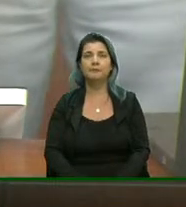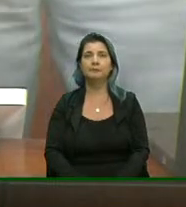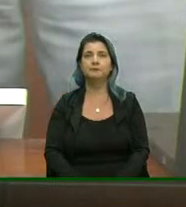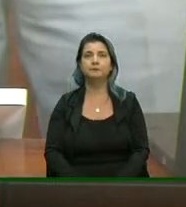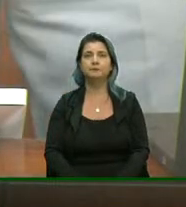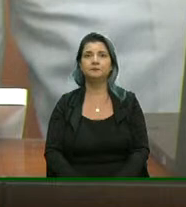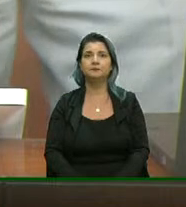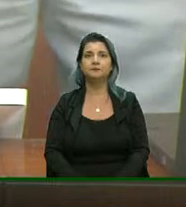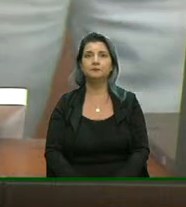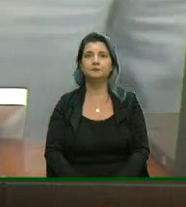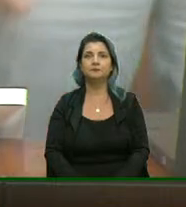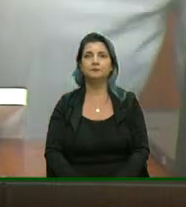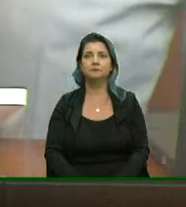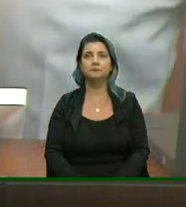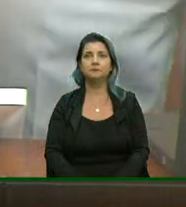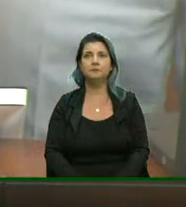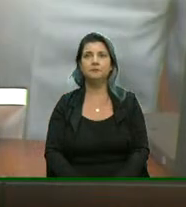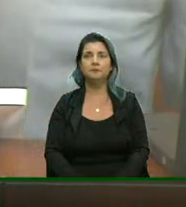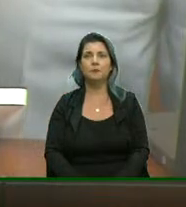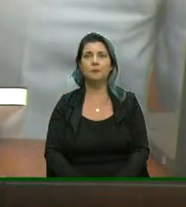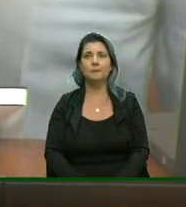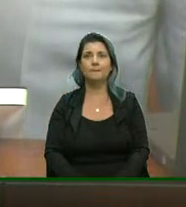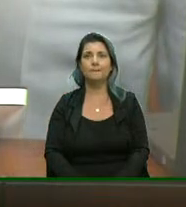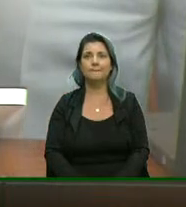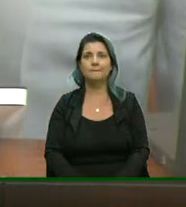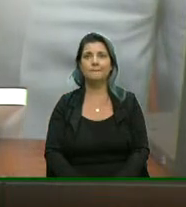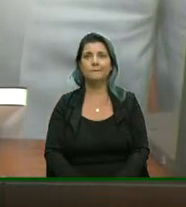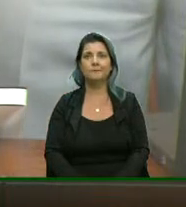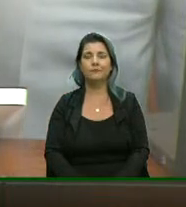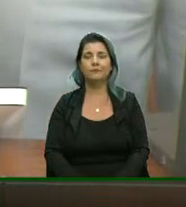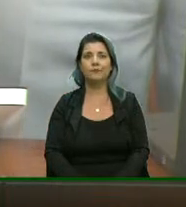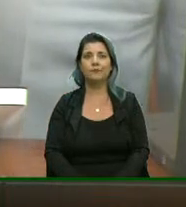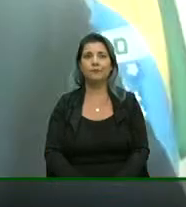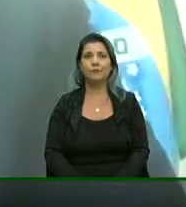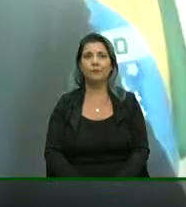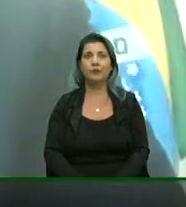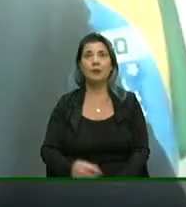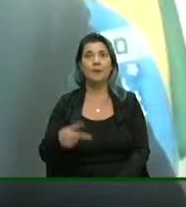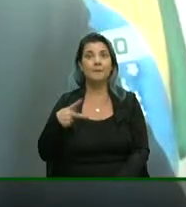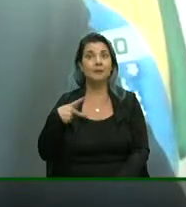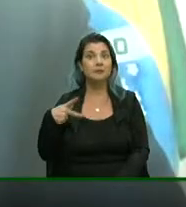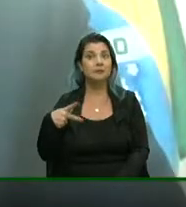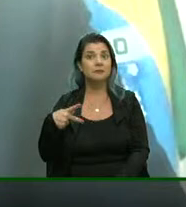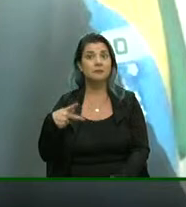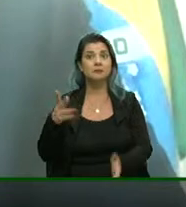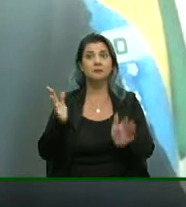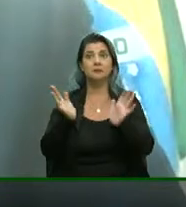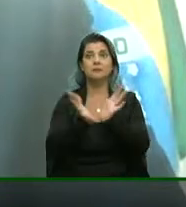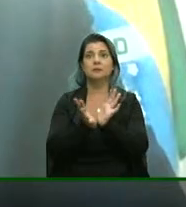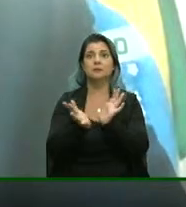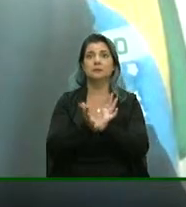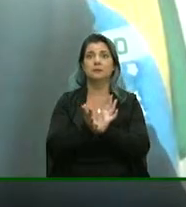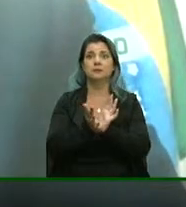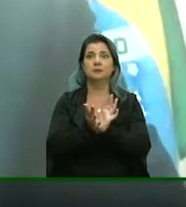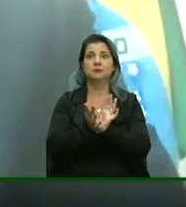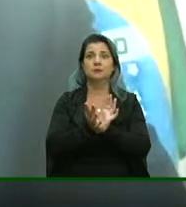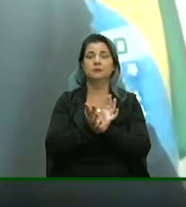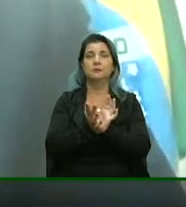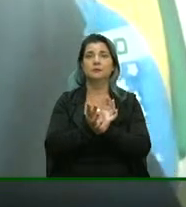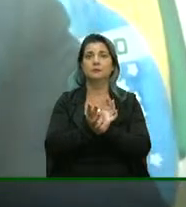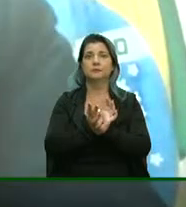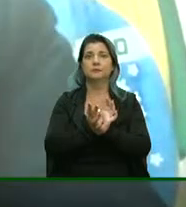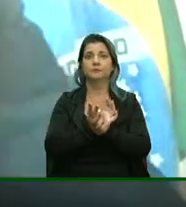E nós ouvimos bem, presidente Gabriel. Só que os colegas que falam têm... já está no sistema